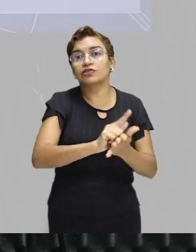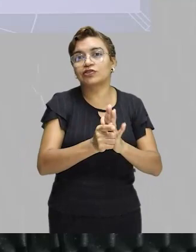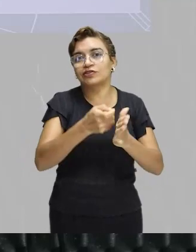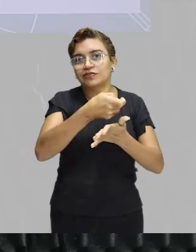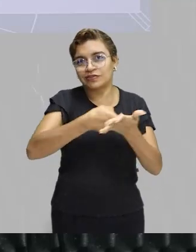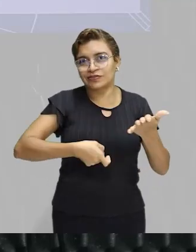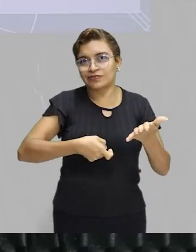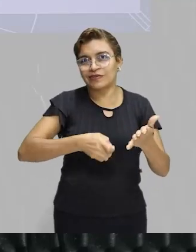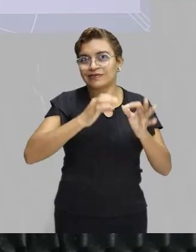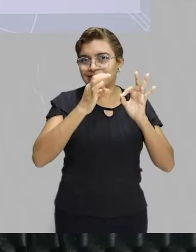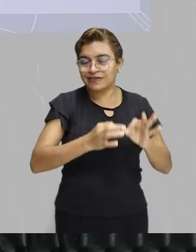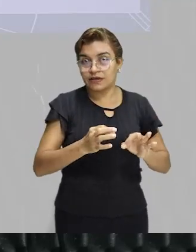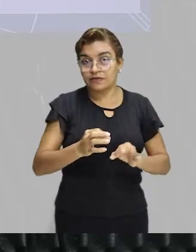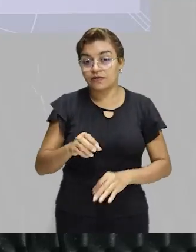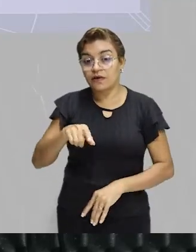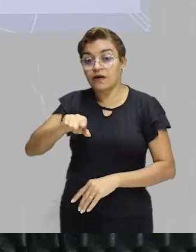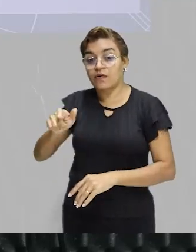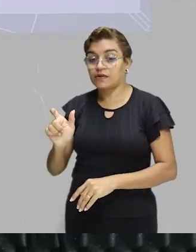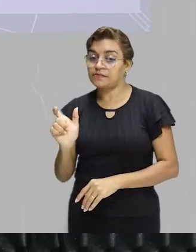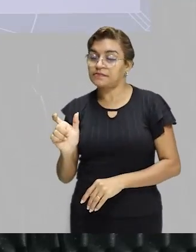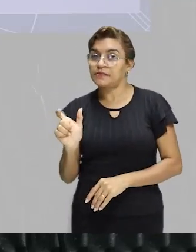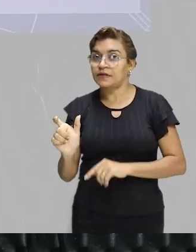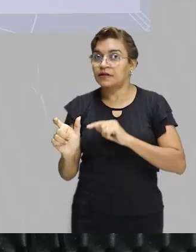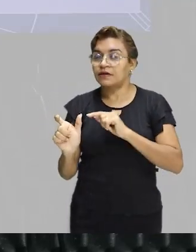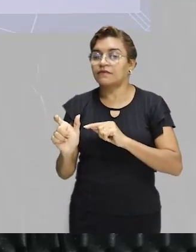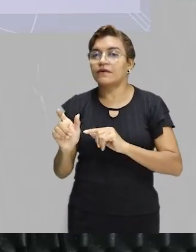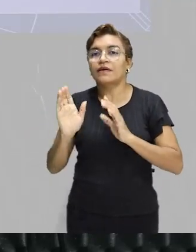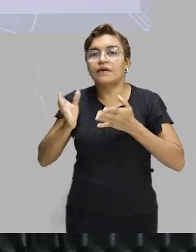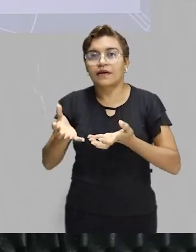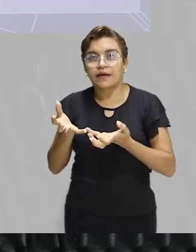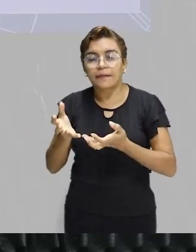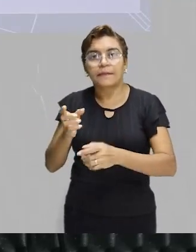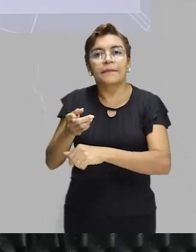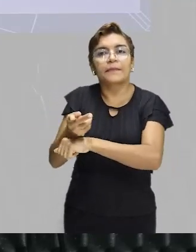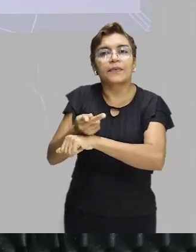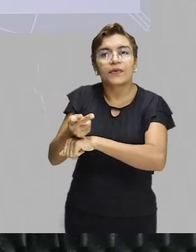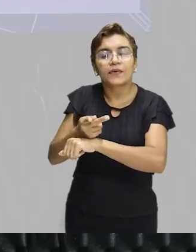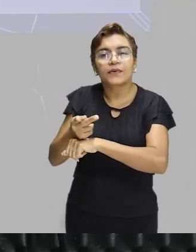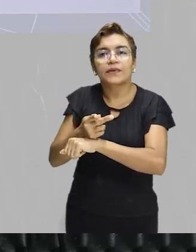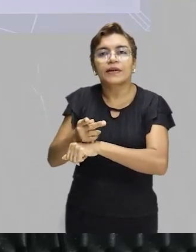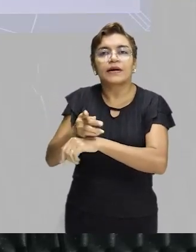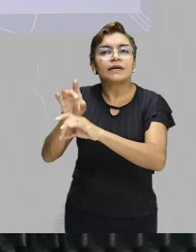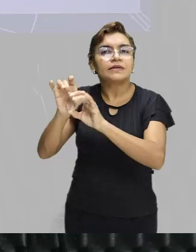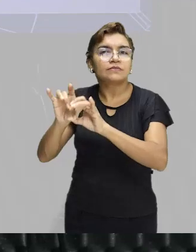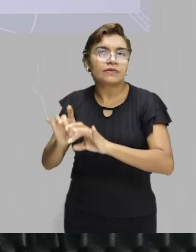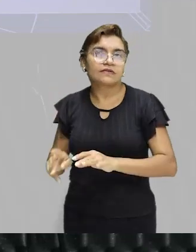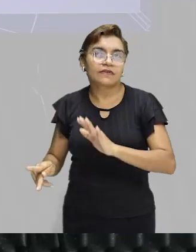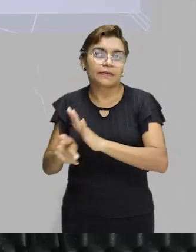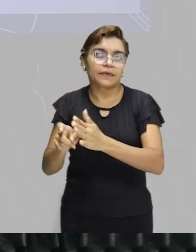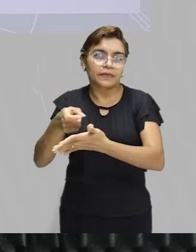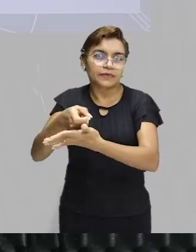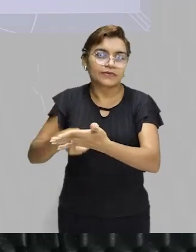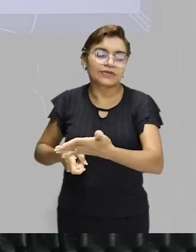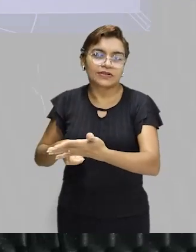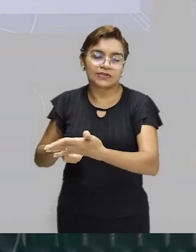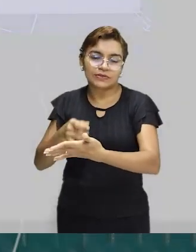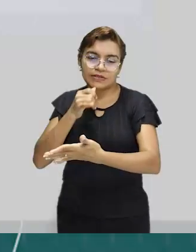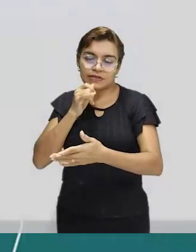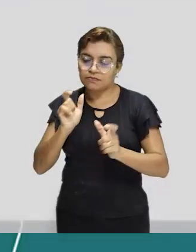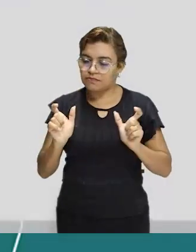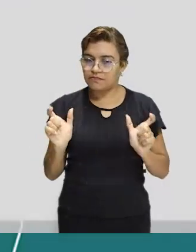Já o scanning é quando você quer procurar ou encontrar alguma coisa bem específica. Aqui tem justamente esses